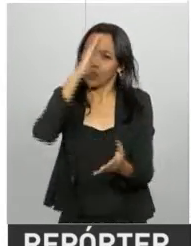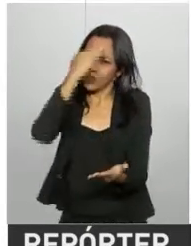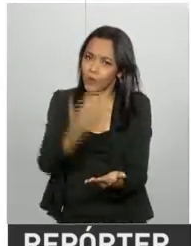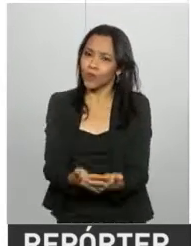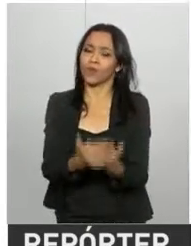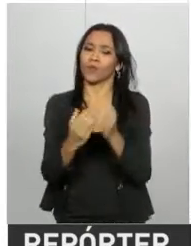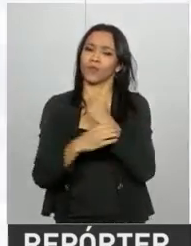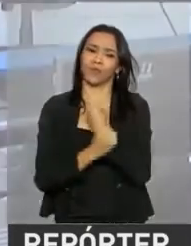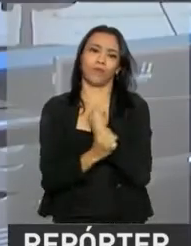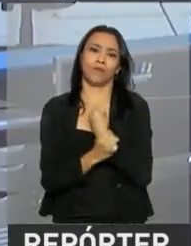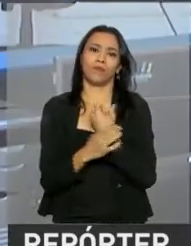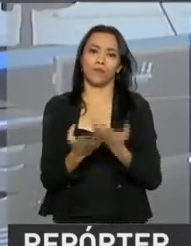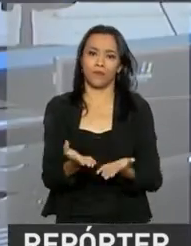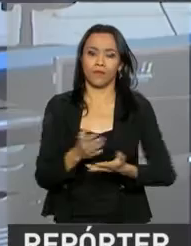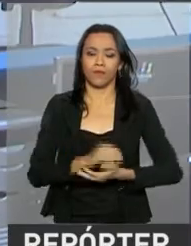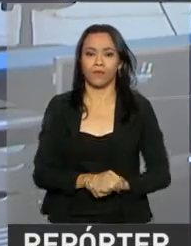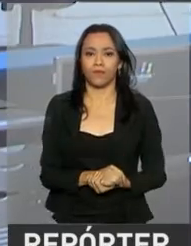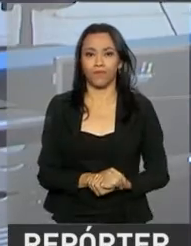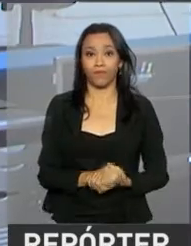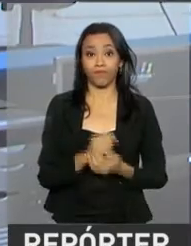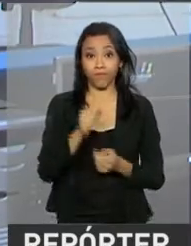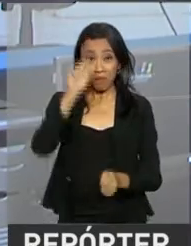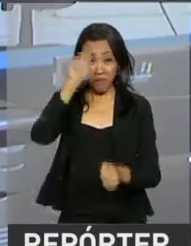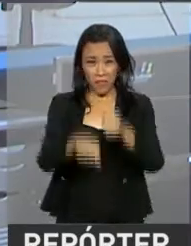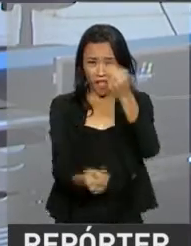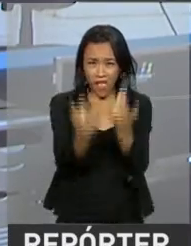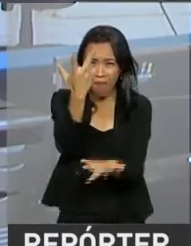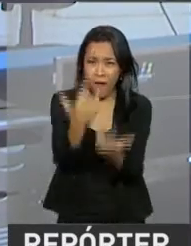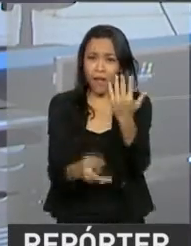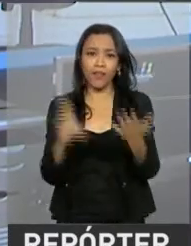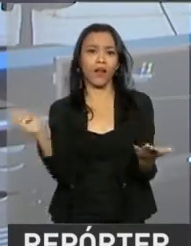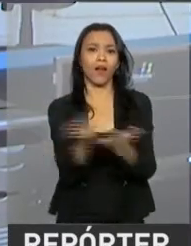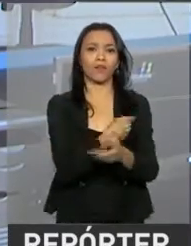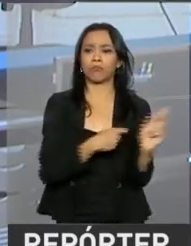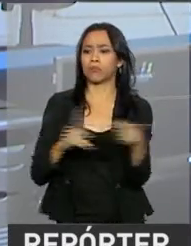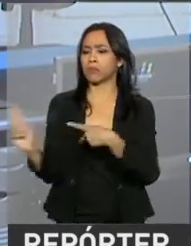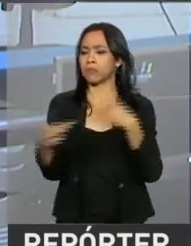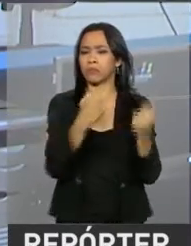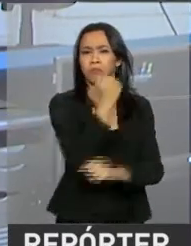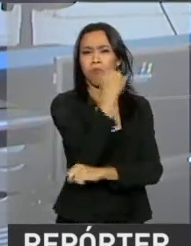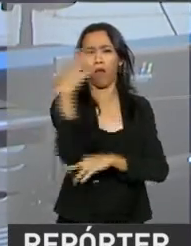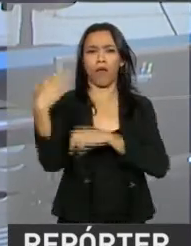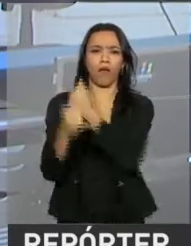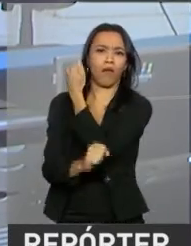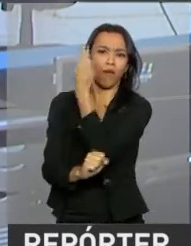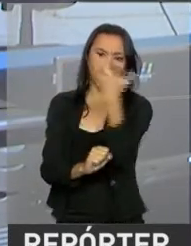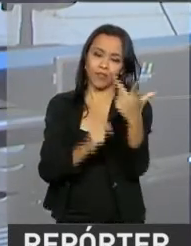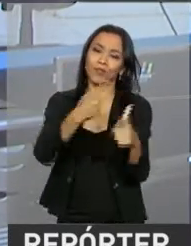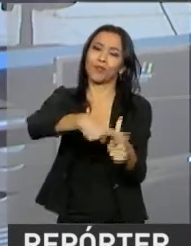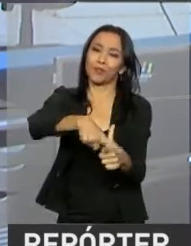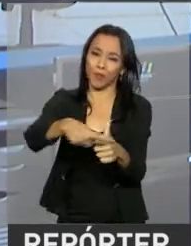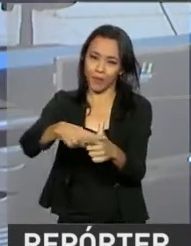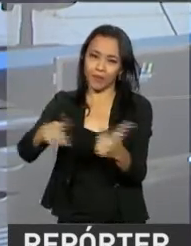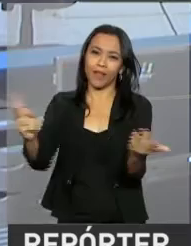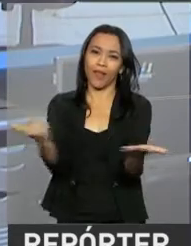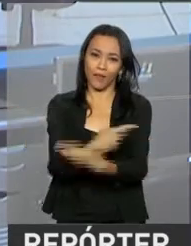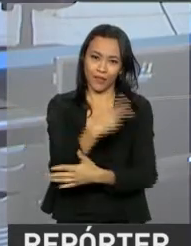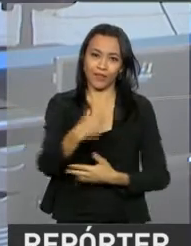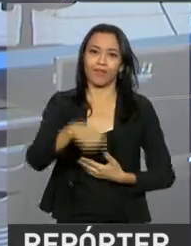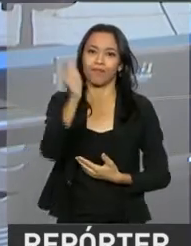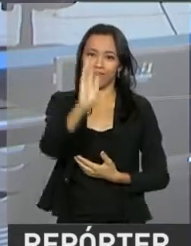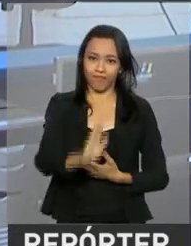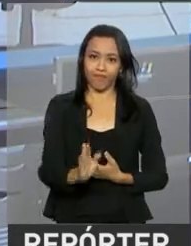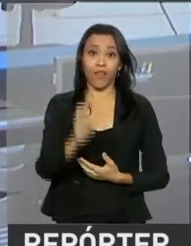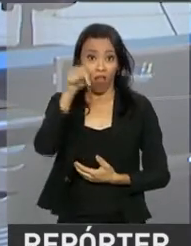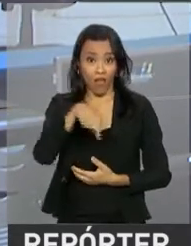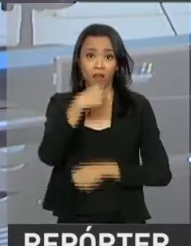confiança. As queimadas e os incêndios florestais estão entre os principais problemas ambientais enfrentados pelo Brasil.